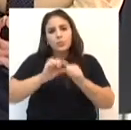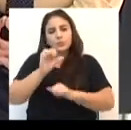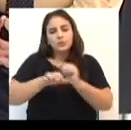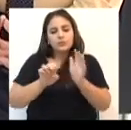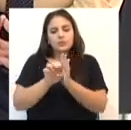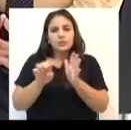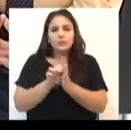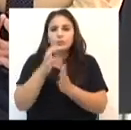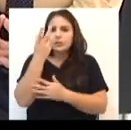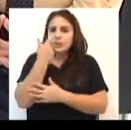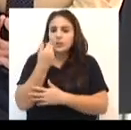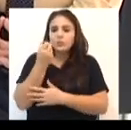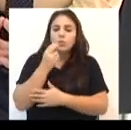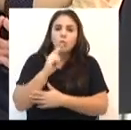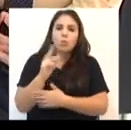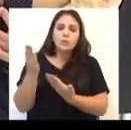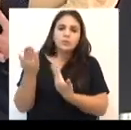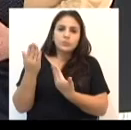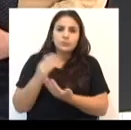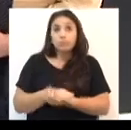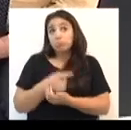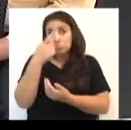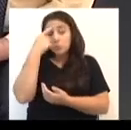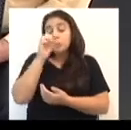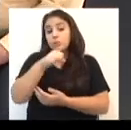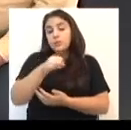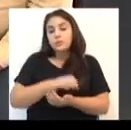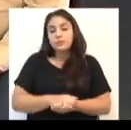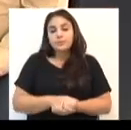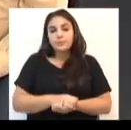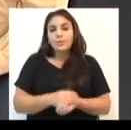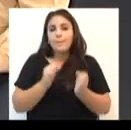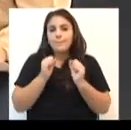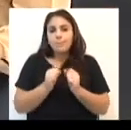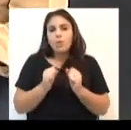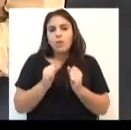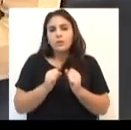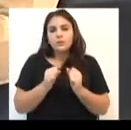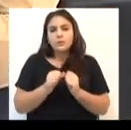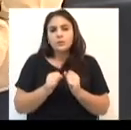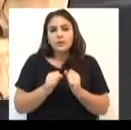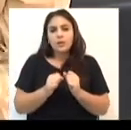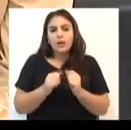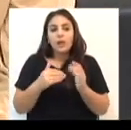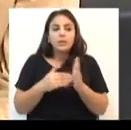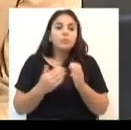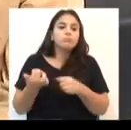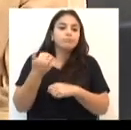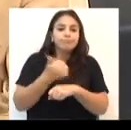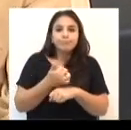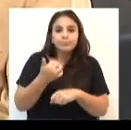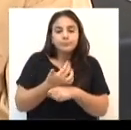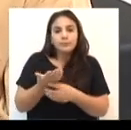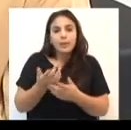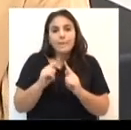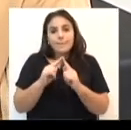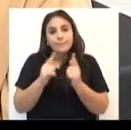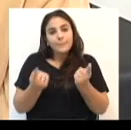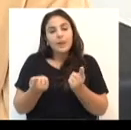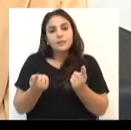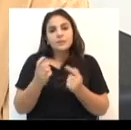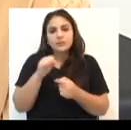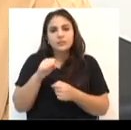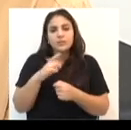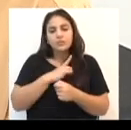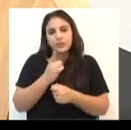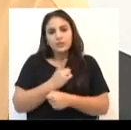no Estatuto da Criança e do Adolescente? Eu penso que sim. Pode ser até bem subjetivo isso, né? Mas